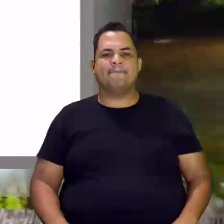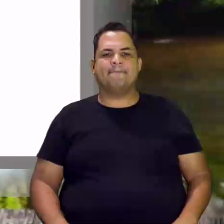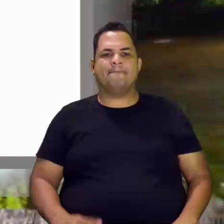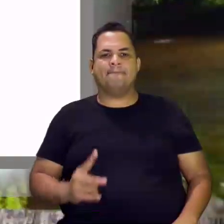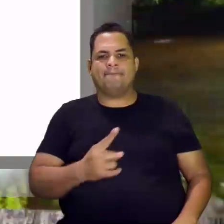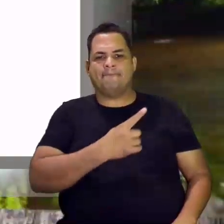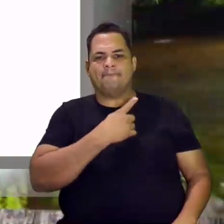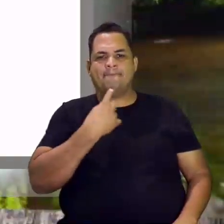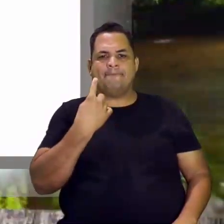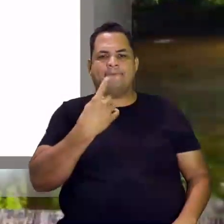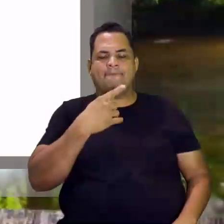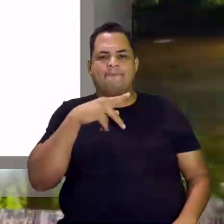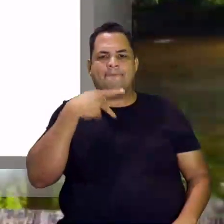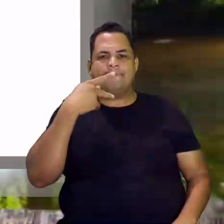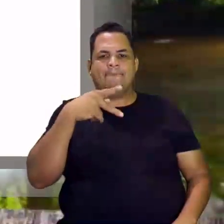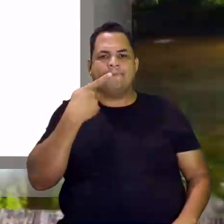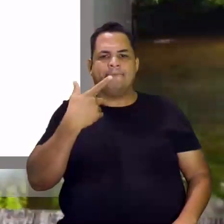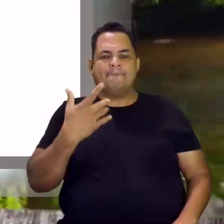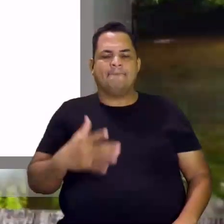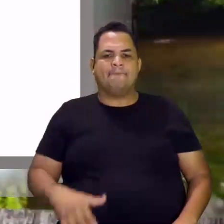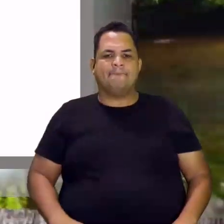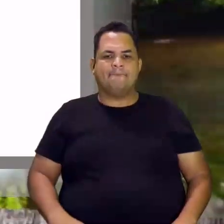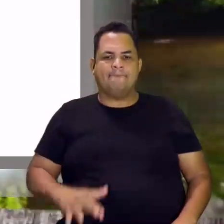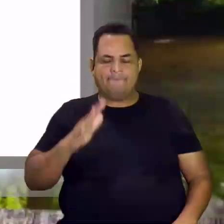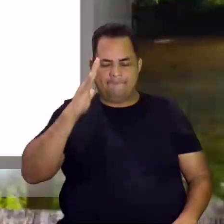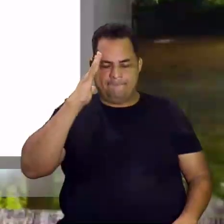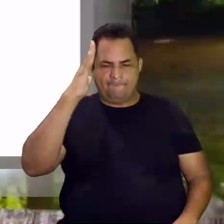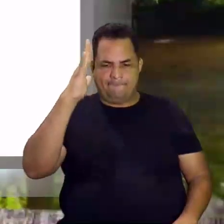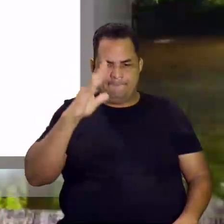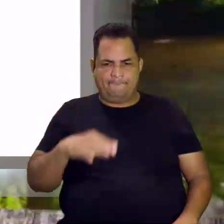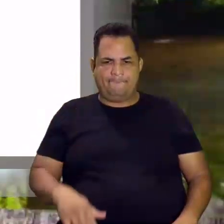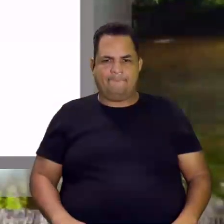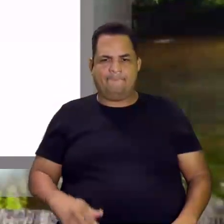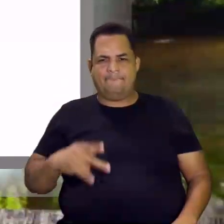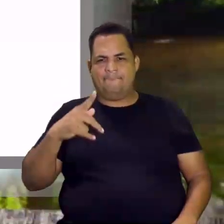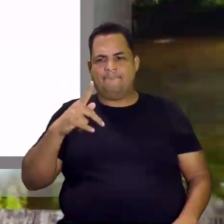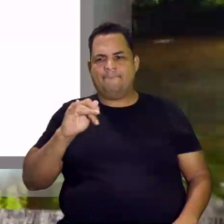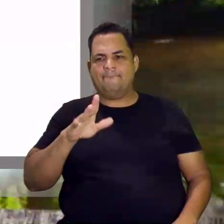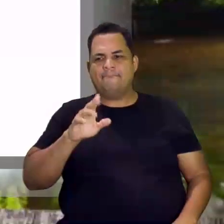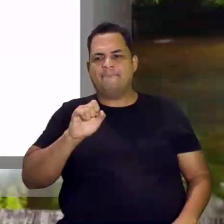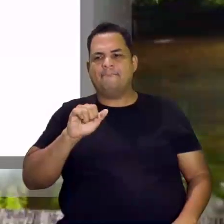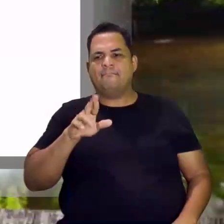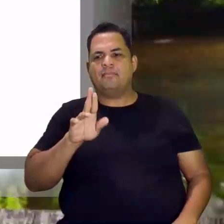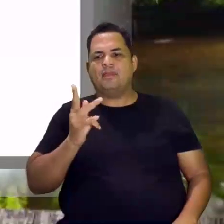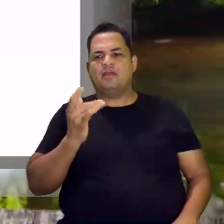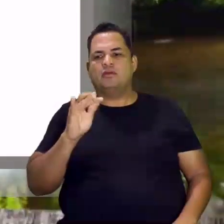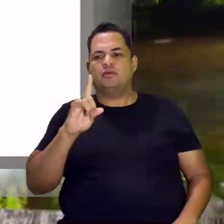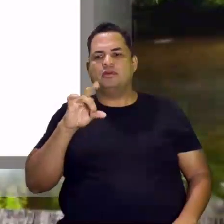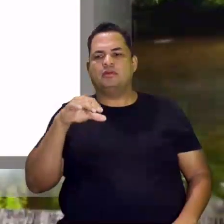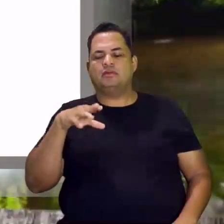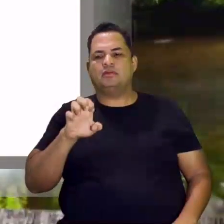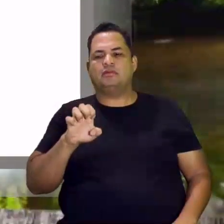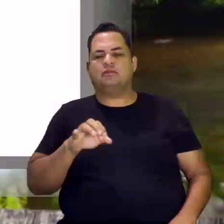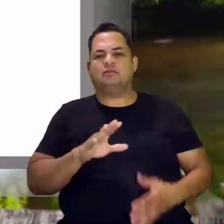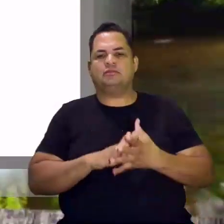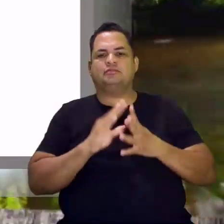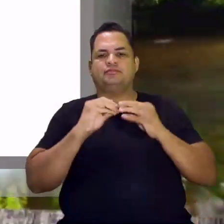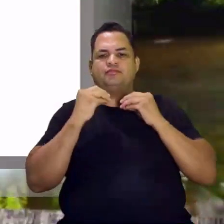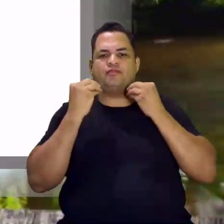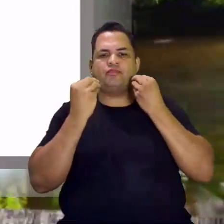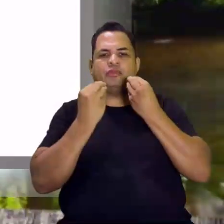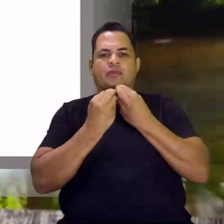Nós falamos que, segundo a teoria de Oparin Haldane, as